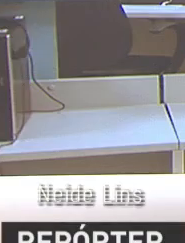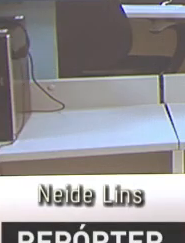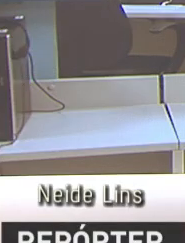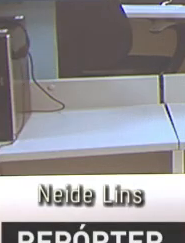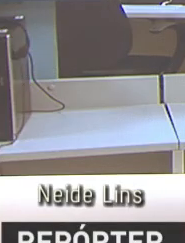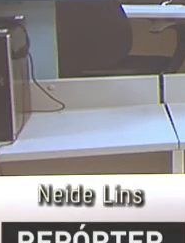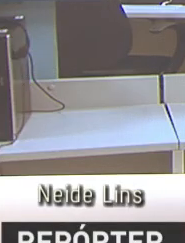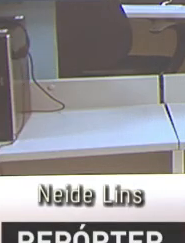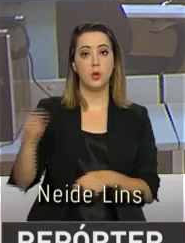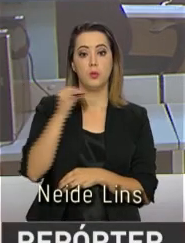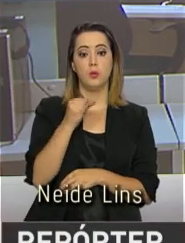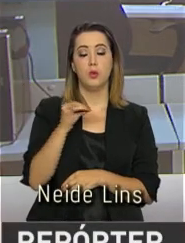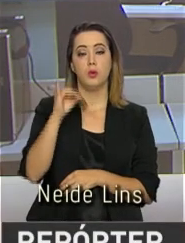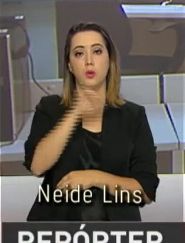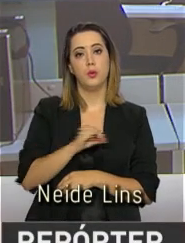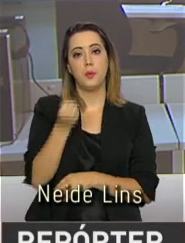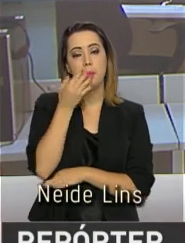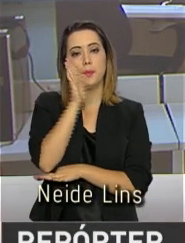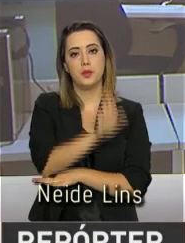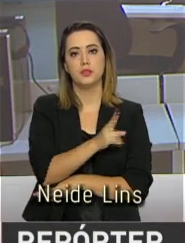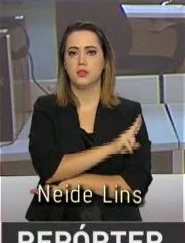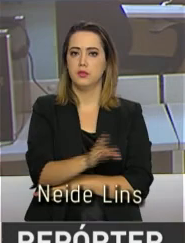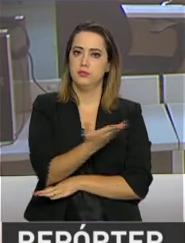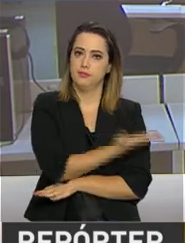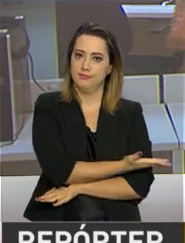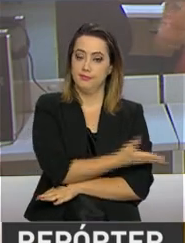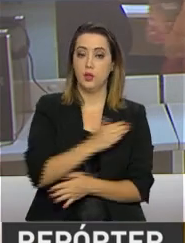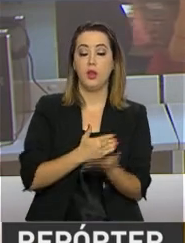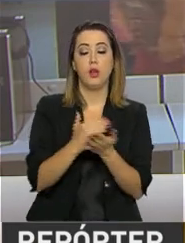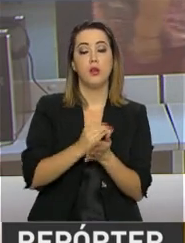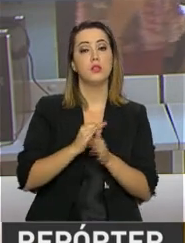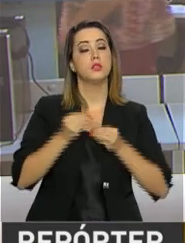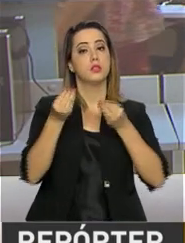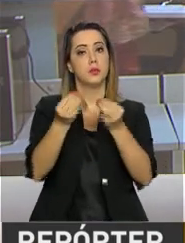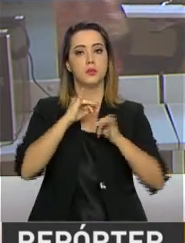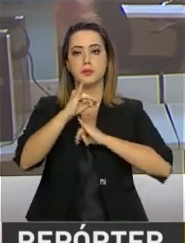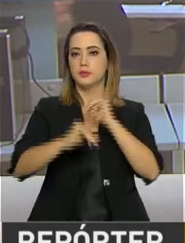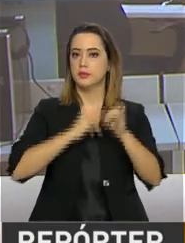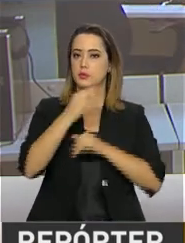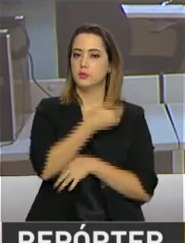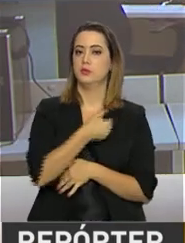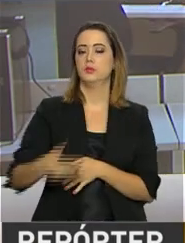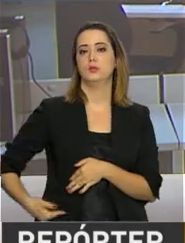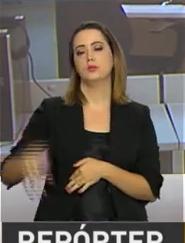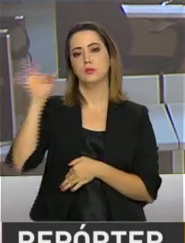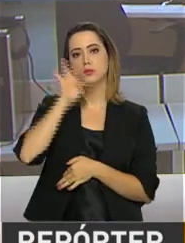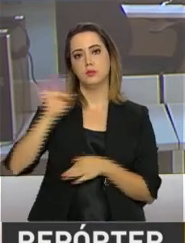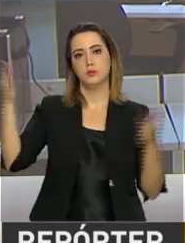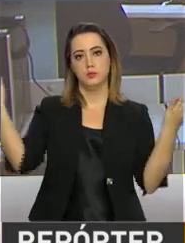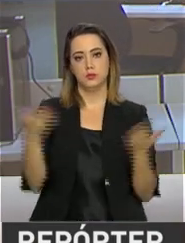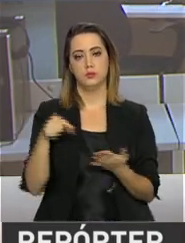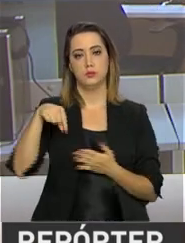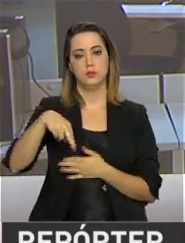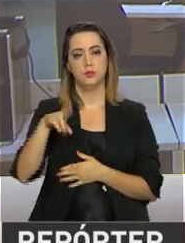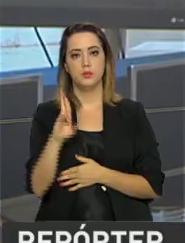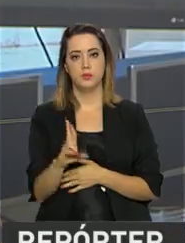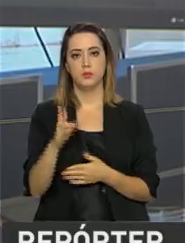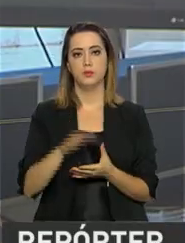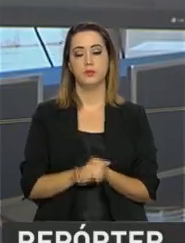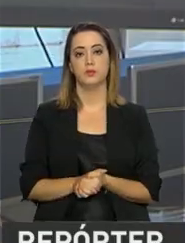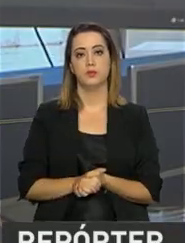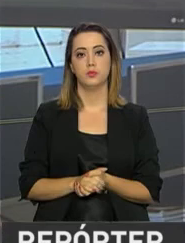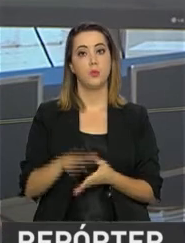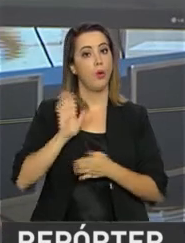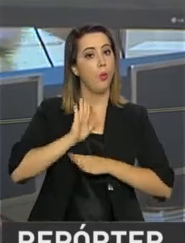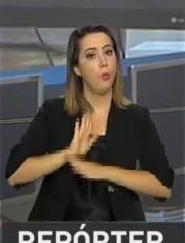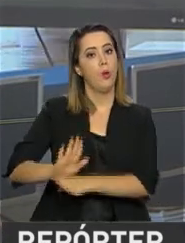olá boa tarde eu sou josé luiz filho ea partir de agora trago pra você as notícias do governo federal aqui no repórter nbr um